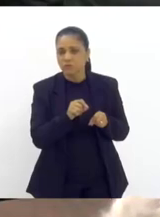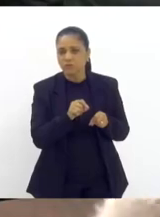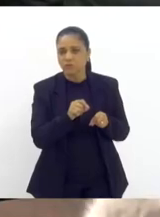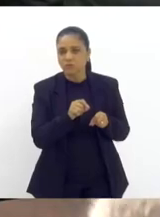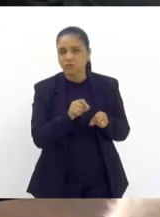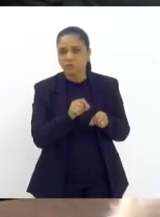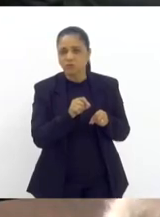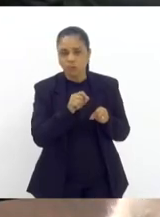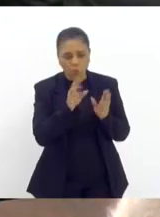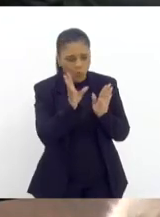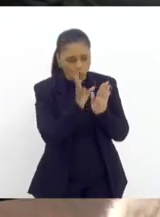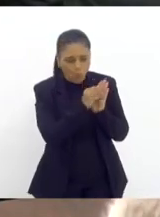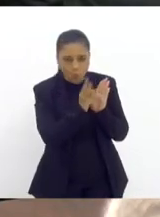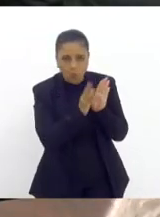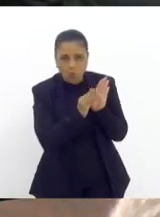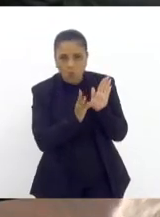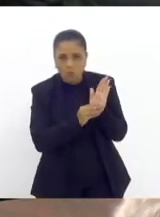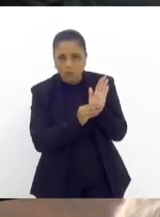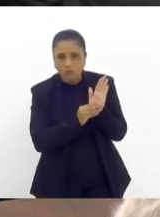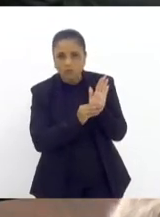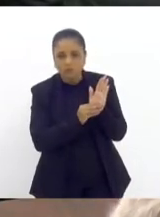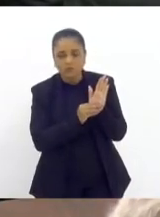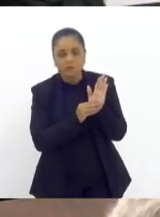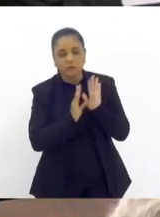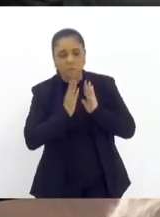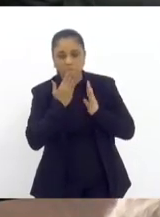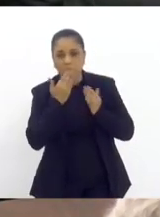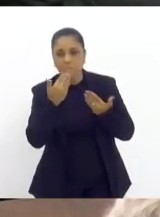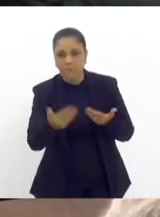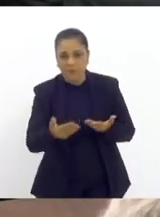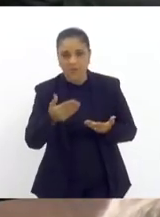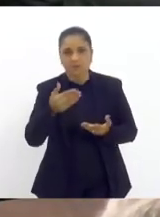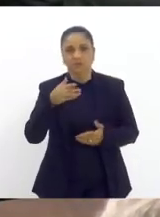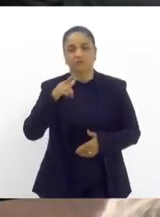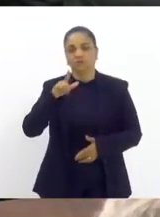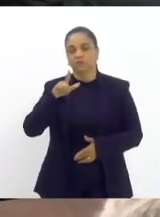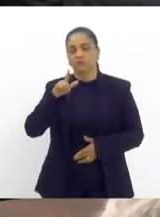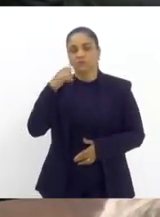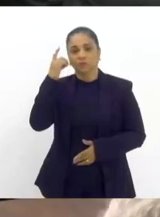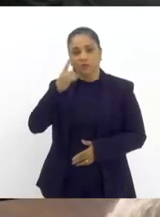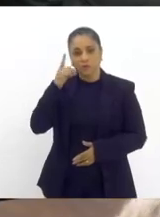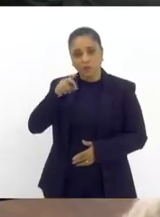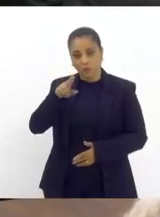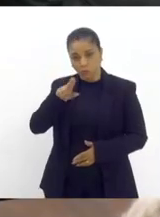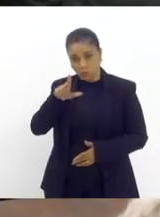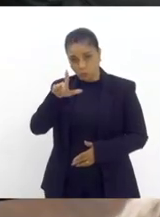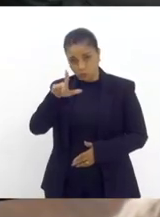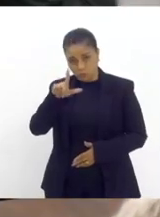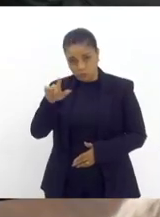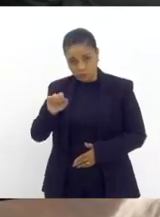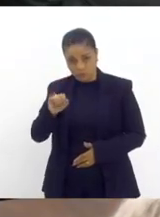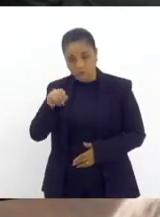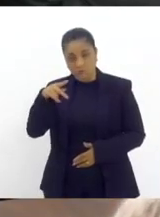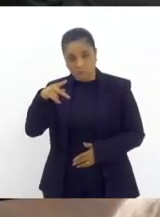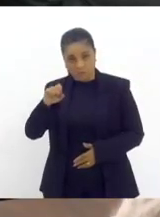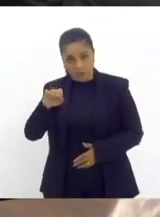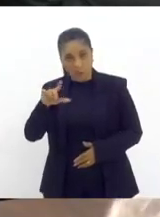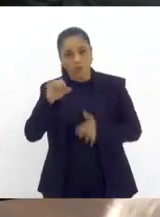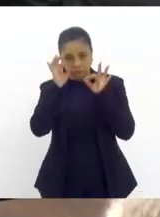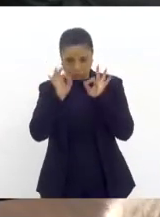conteúdo que reivindica o Deputado Luiz Paulo conteúdo tá correto porém